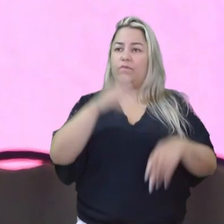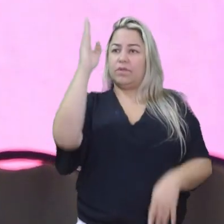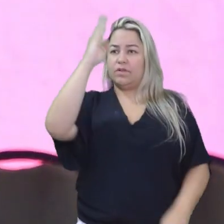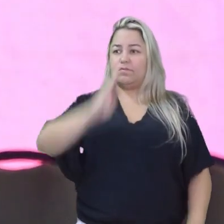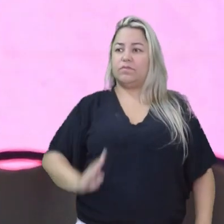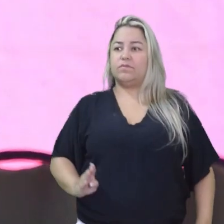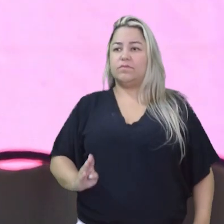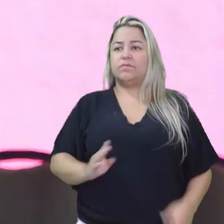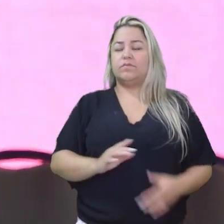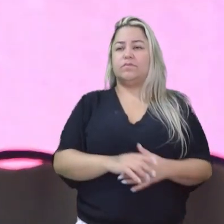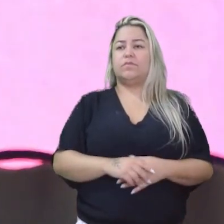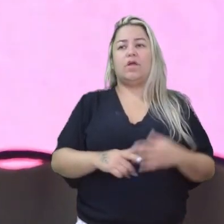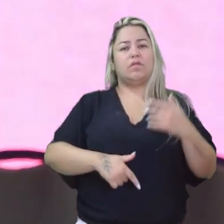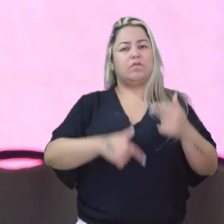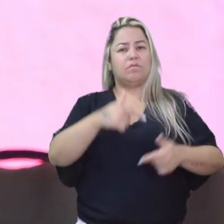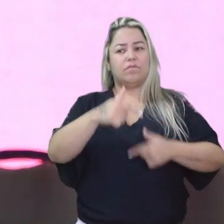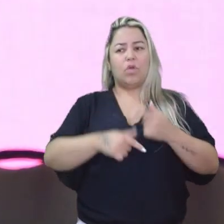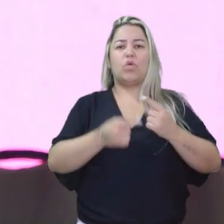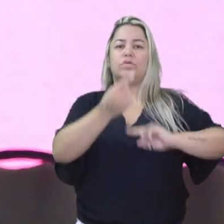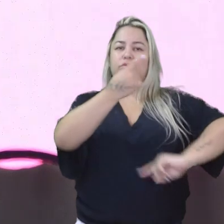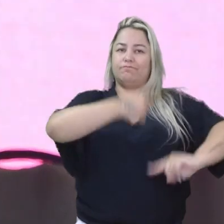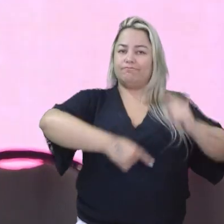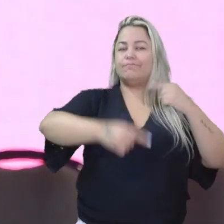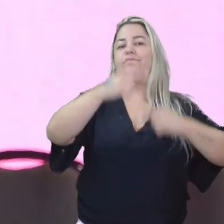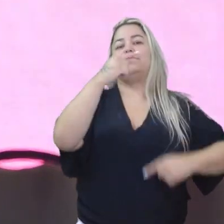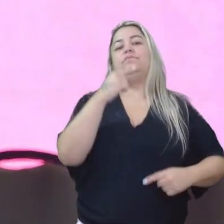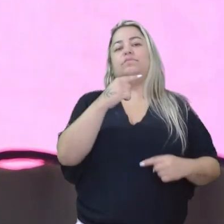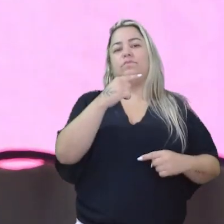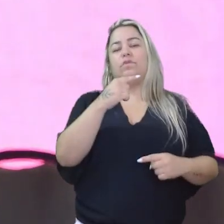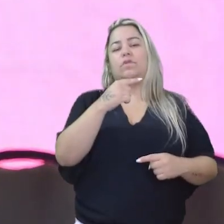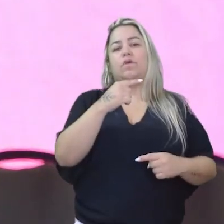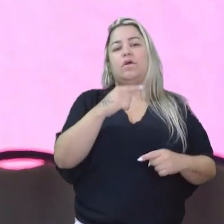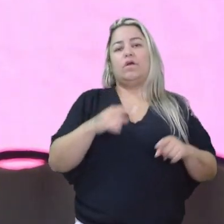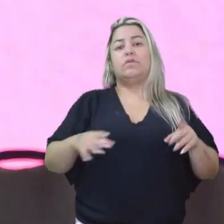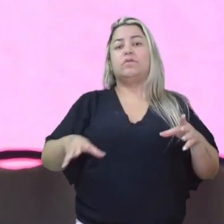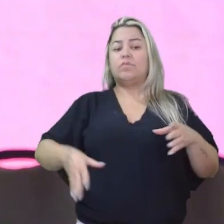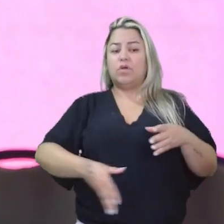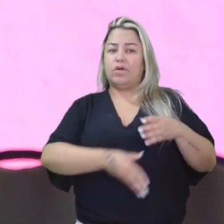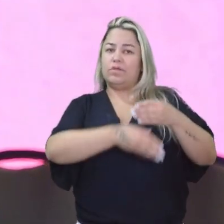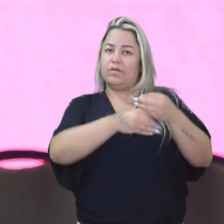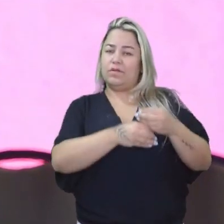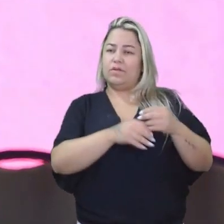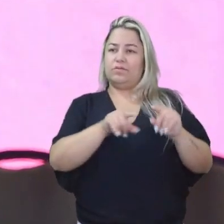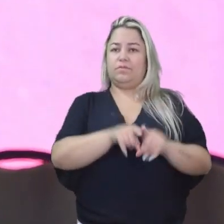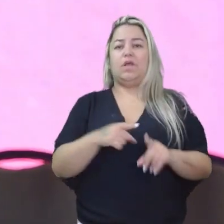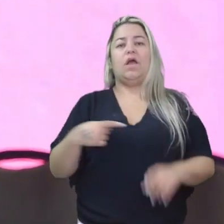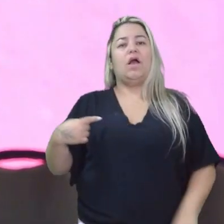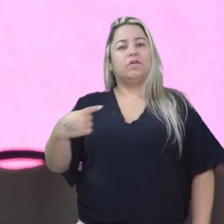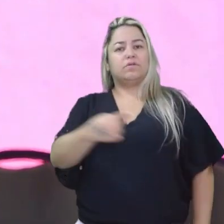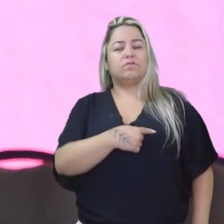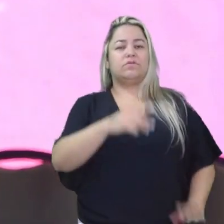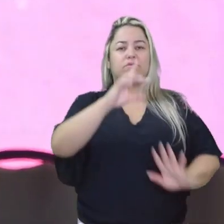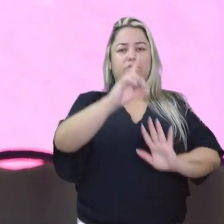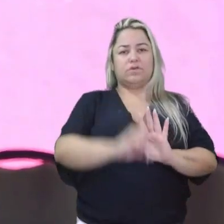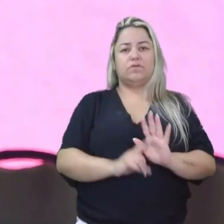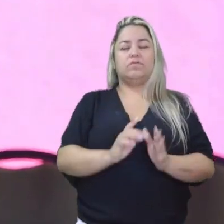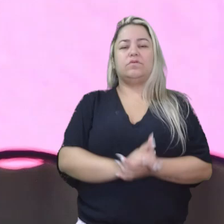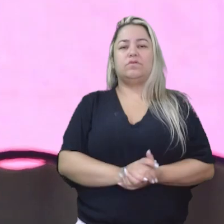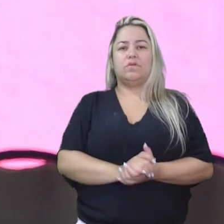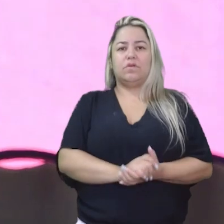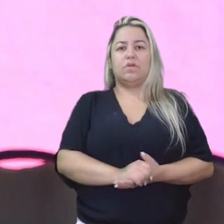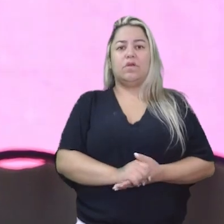Esta tarefa de reconstrução coloca para as nossas